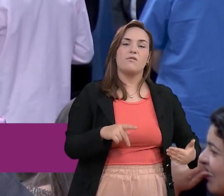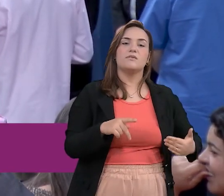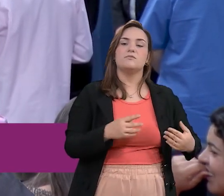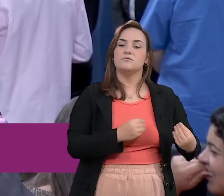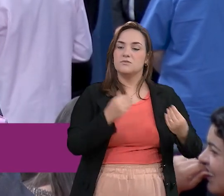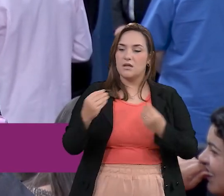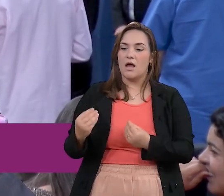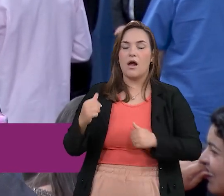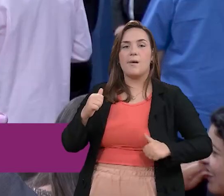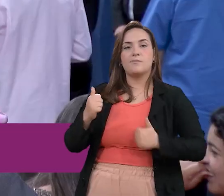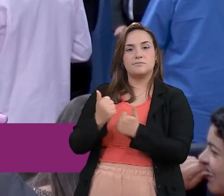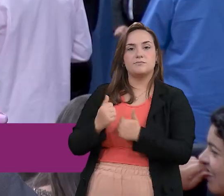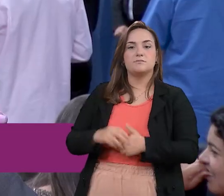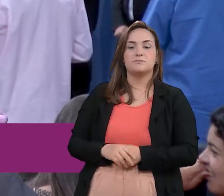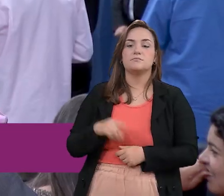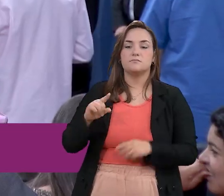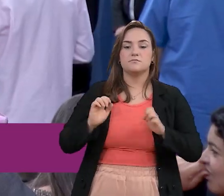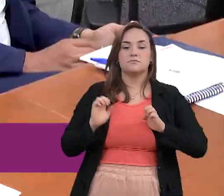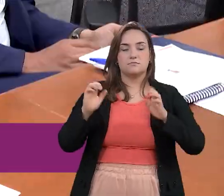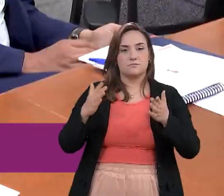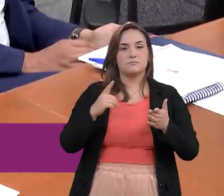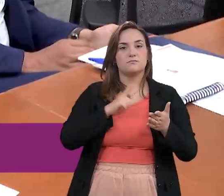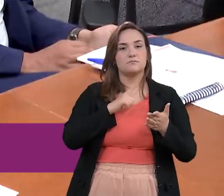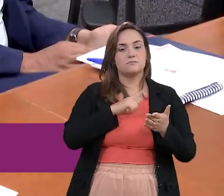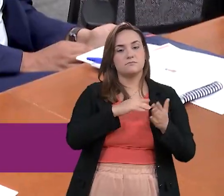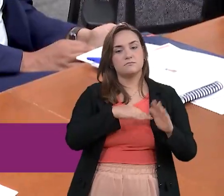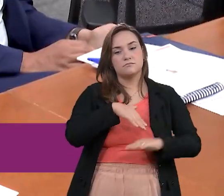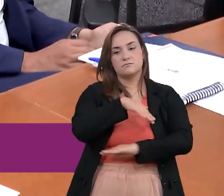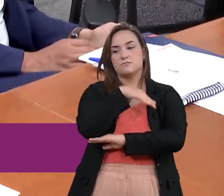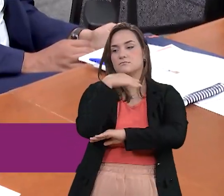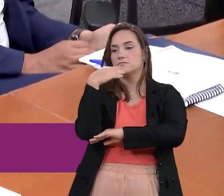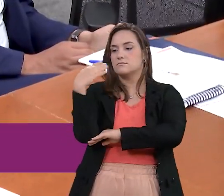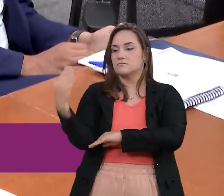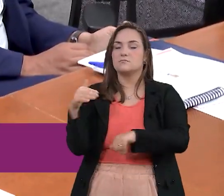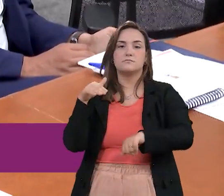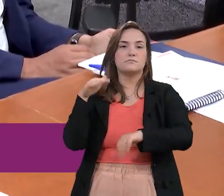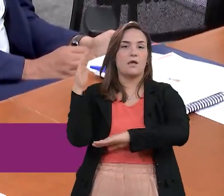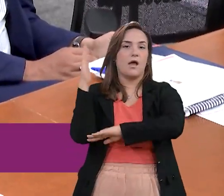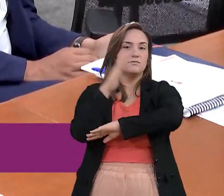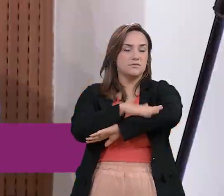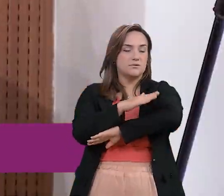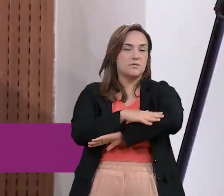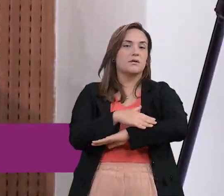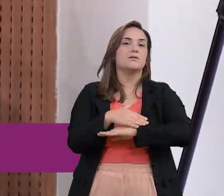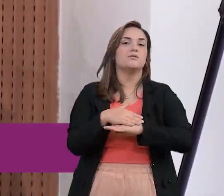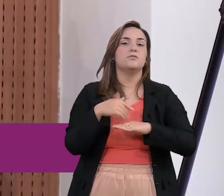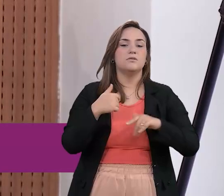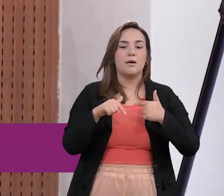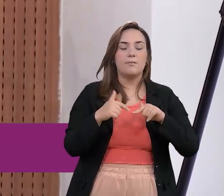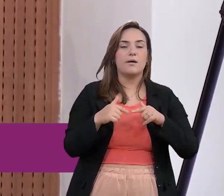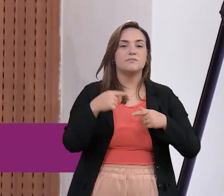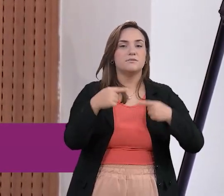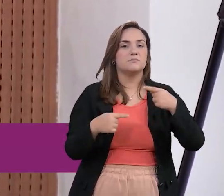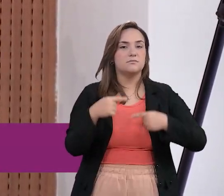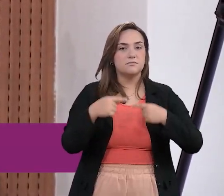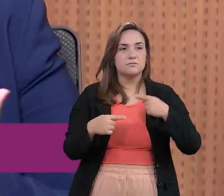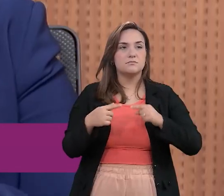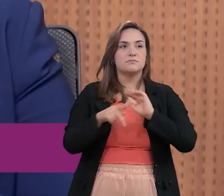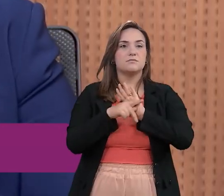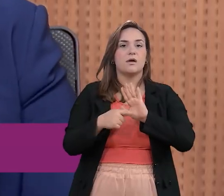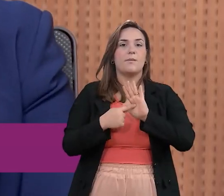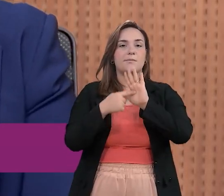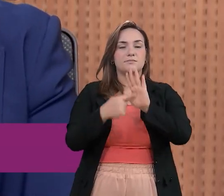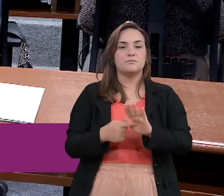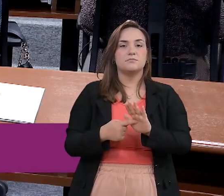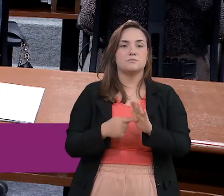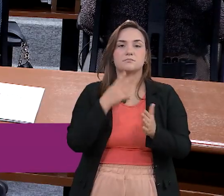público todo o carinho e toda todo o apoio o evento seguiu com a sua programação durante a tarde com vários debates sobre ações em prol das crianças